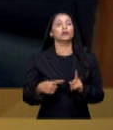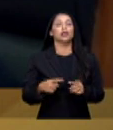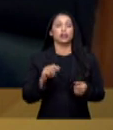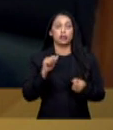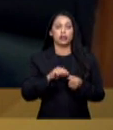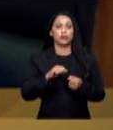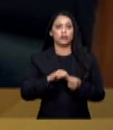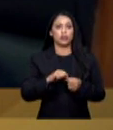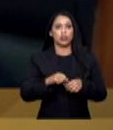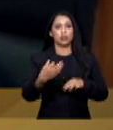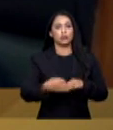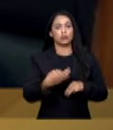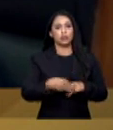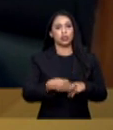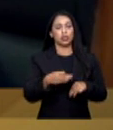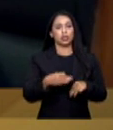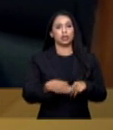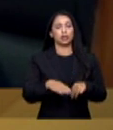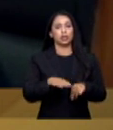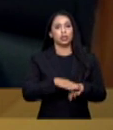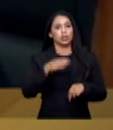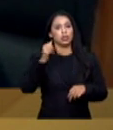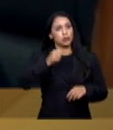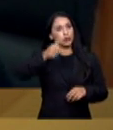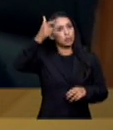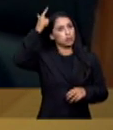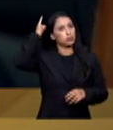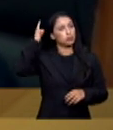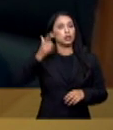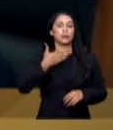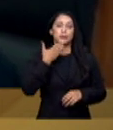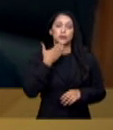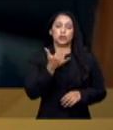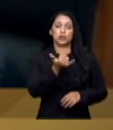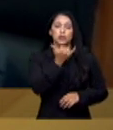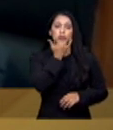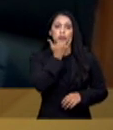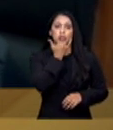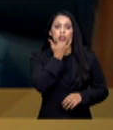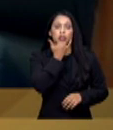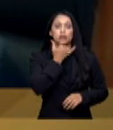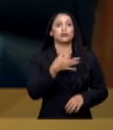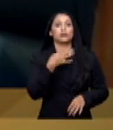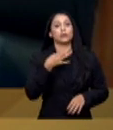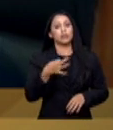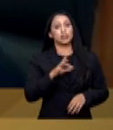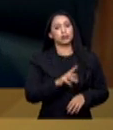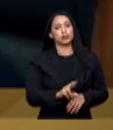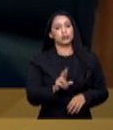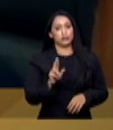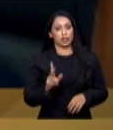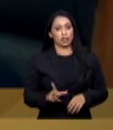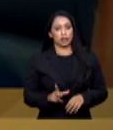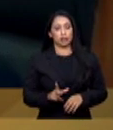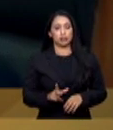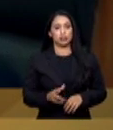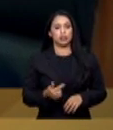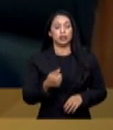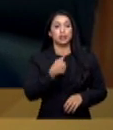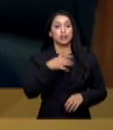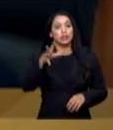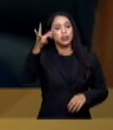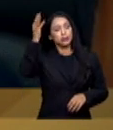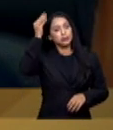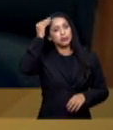Moraes, pedindo vênia aos que têm compreensão diversa. Eu entendi